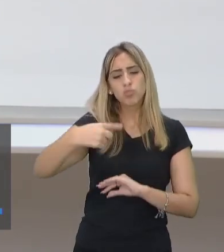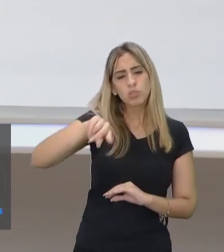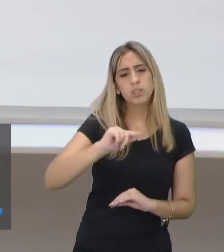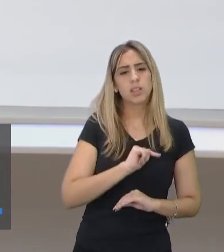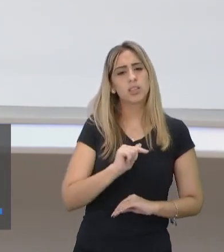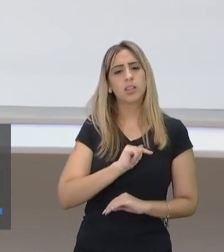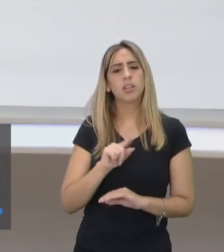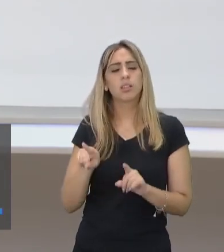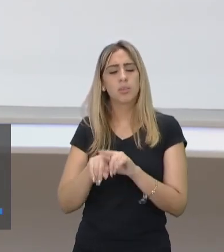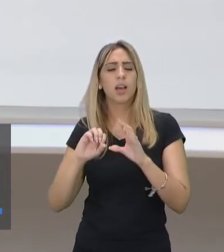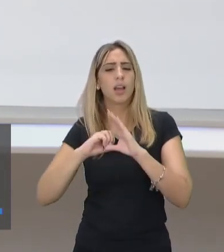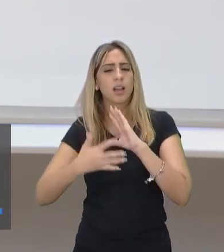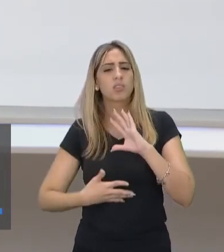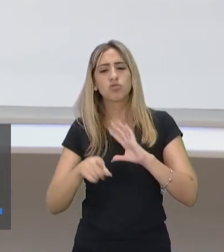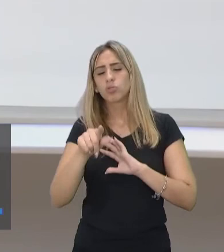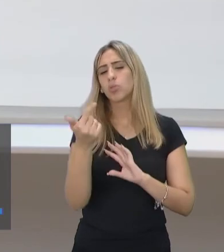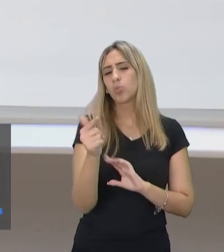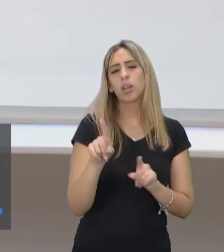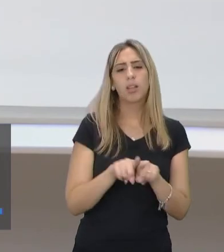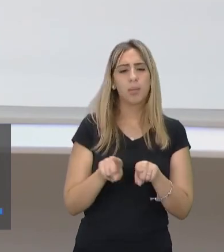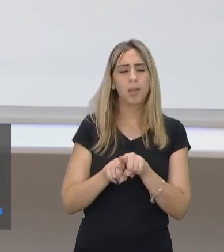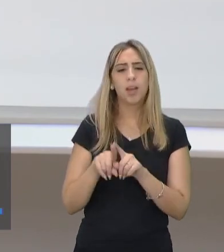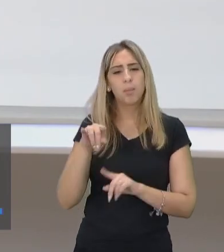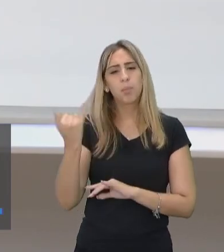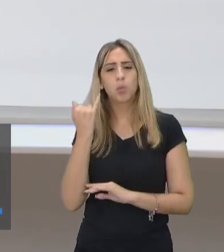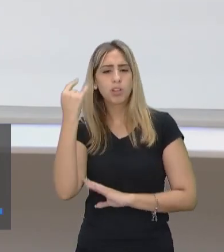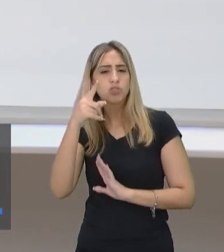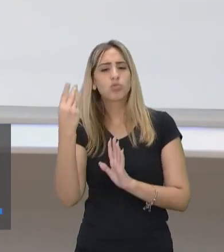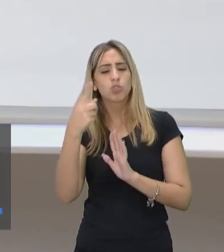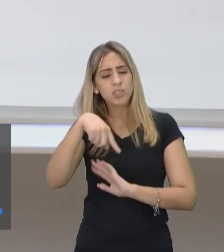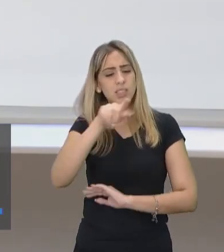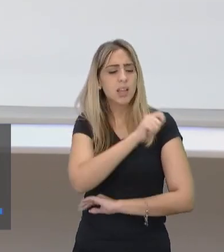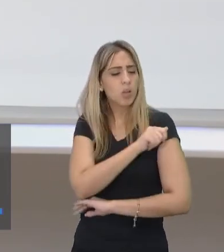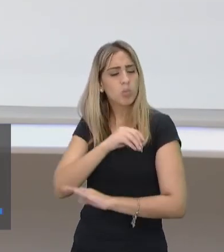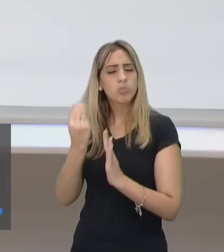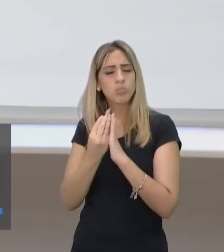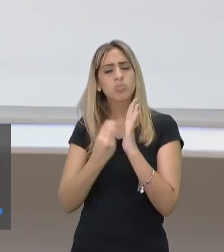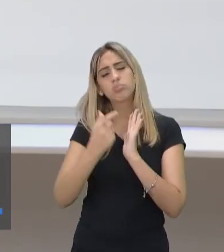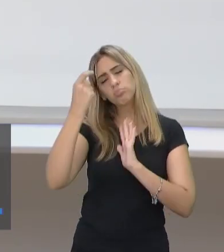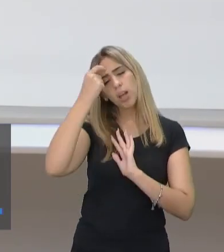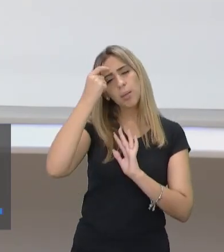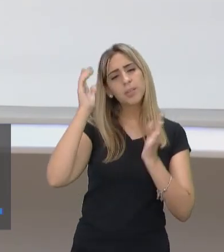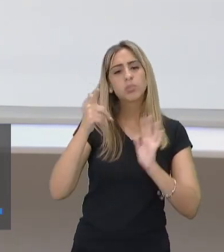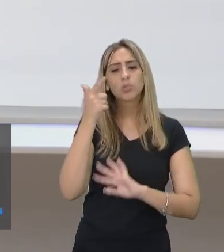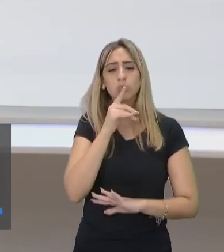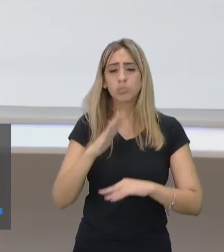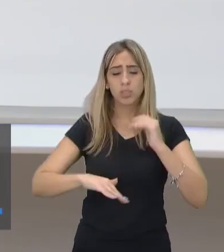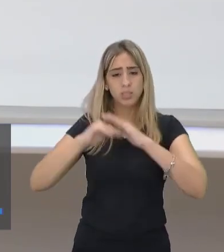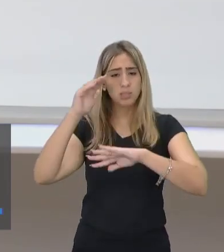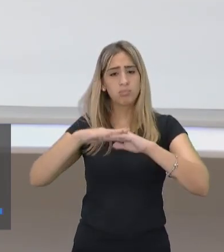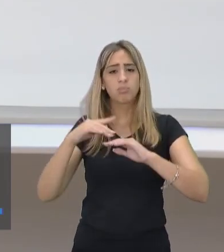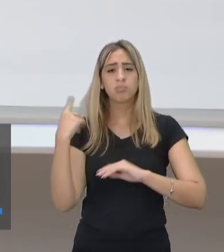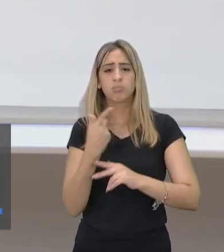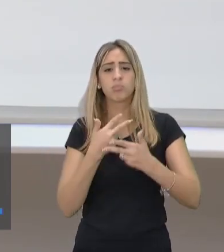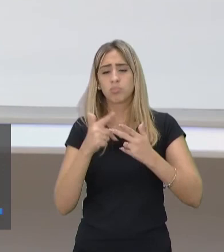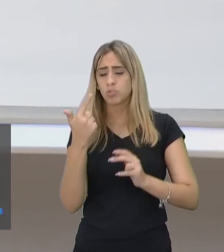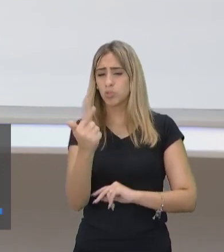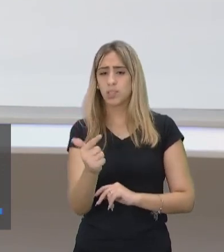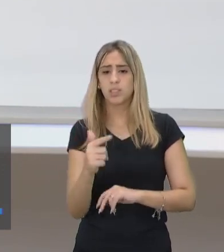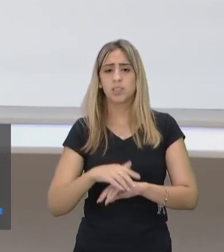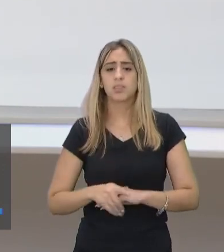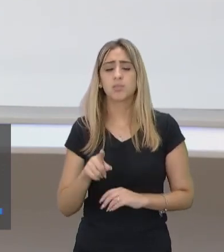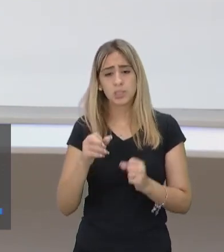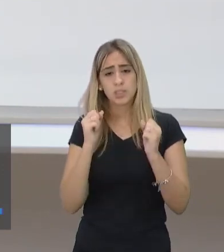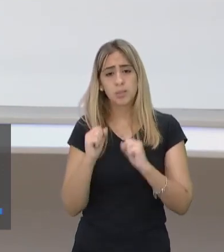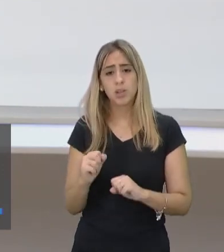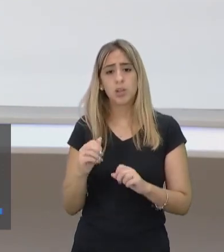e aquelas características que você não tem também, porque é importante que você tenha isso em mente, para que você possa conquistar aquelas que você não tem e você